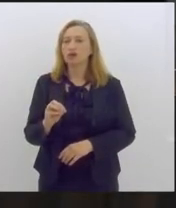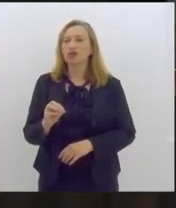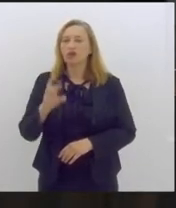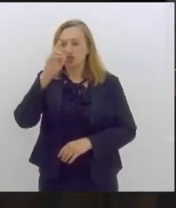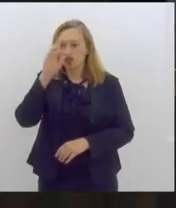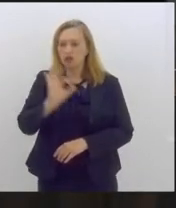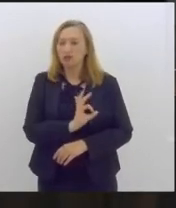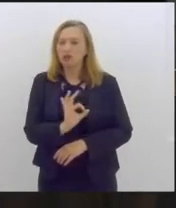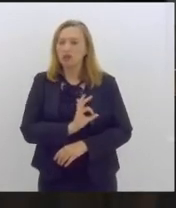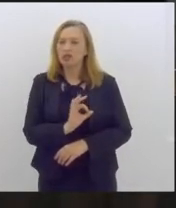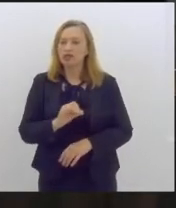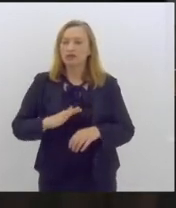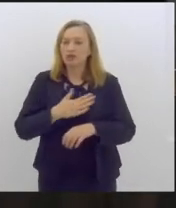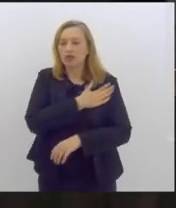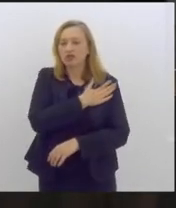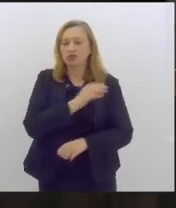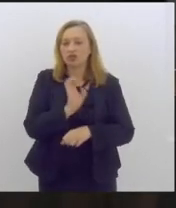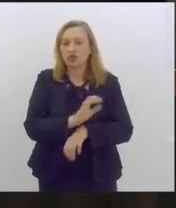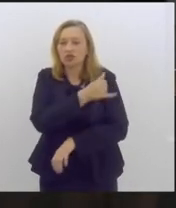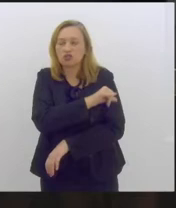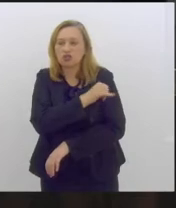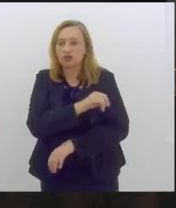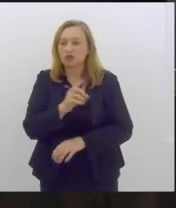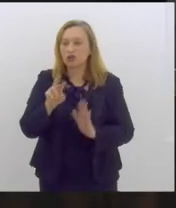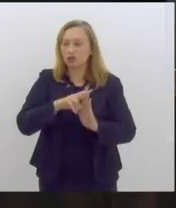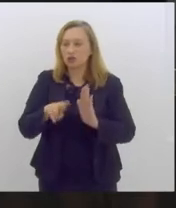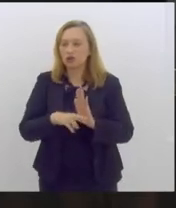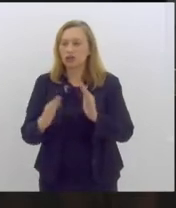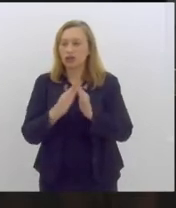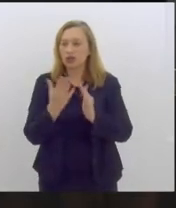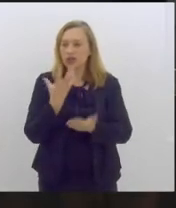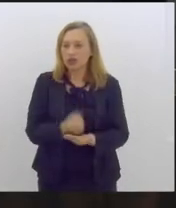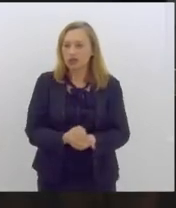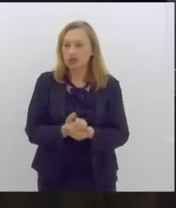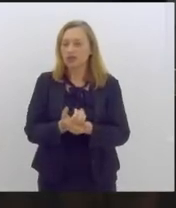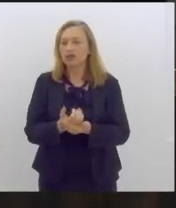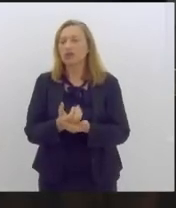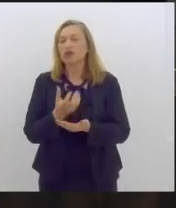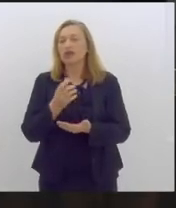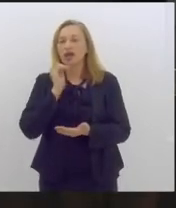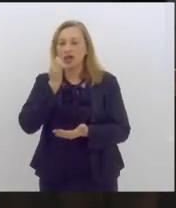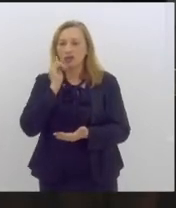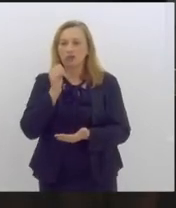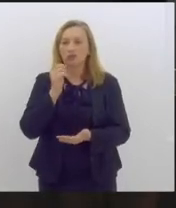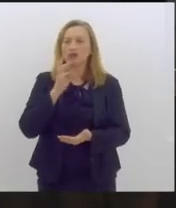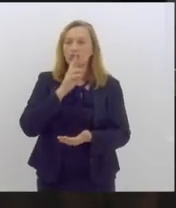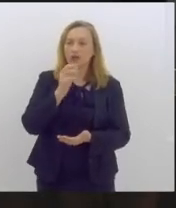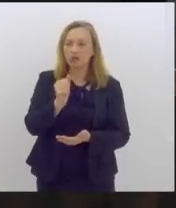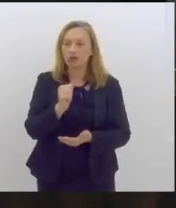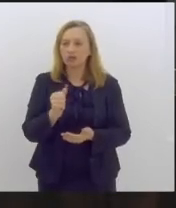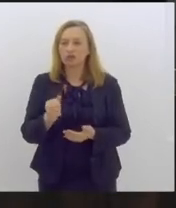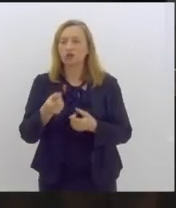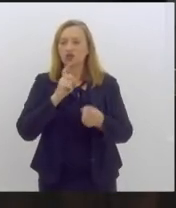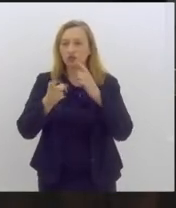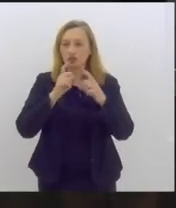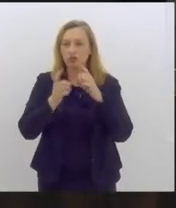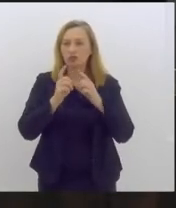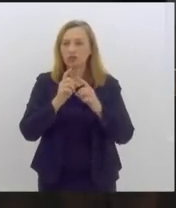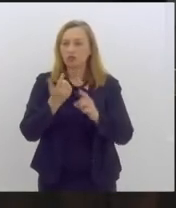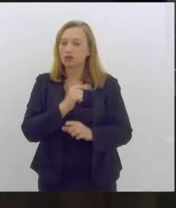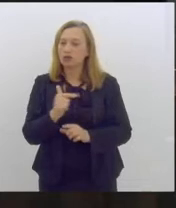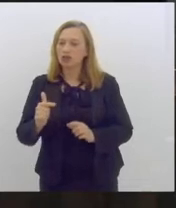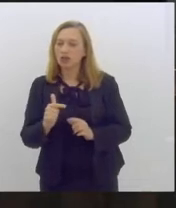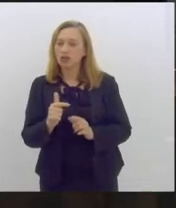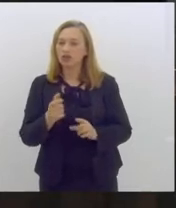tenente-coronel da Polícia Militar do Estado do Rio de Janeiro para isso a comissão de normas internas e proposições externas favorável ator estado Rodrigo Amorim em discussão